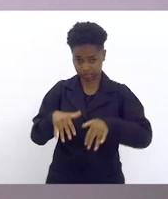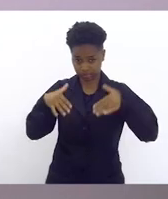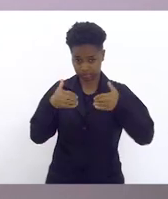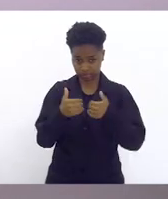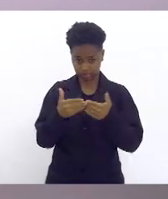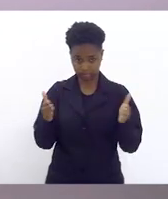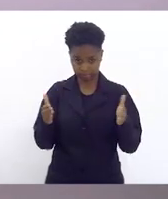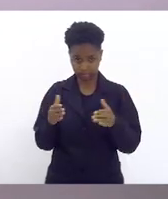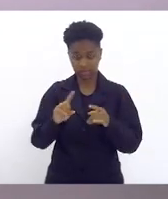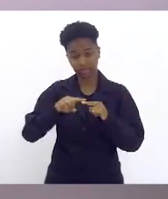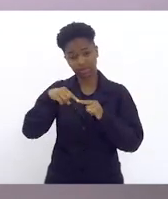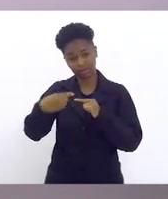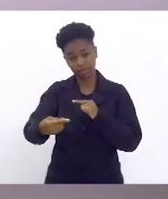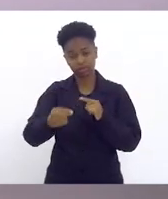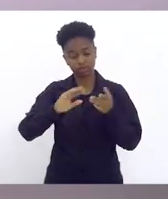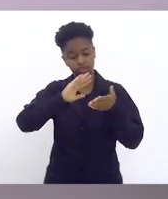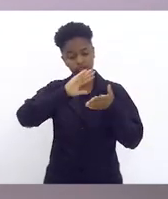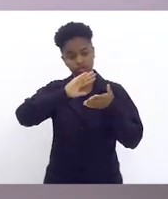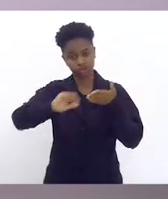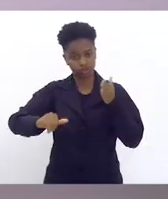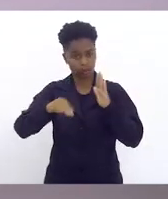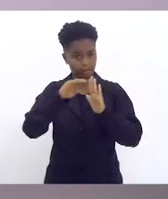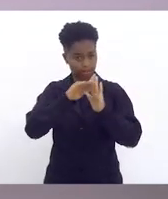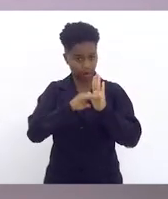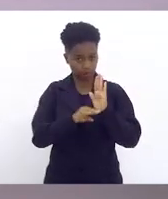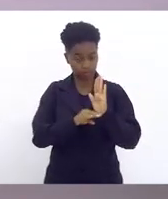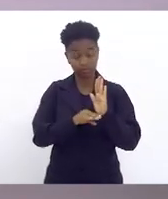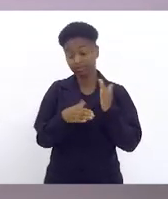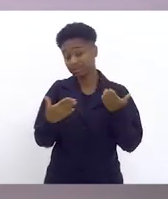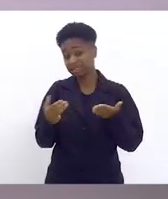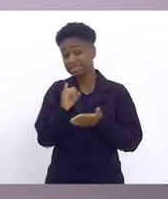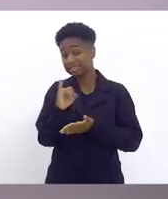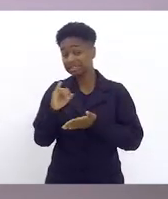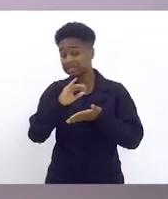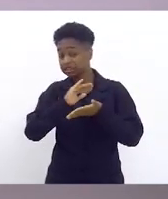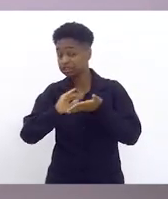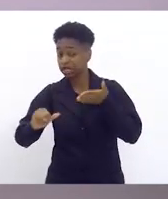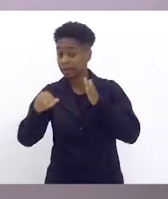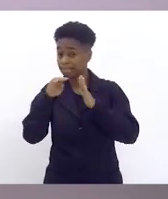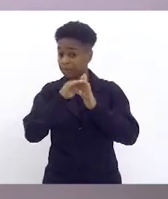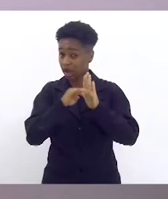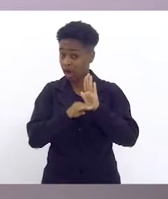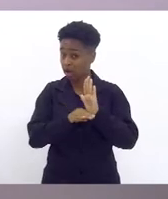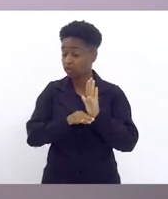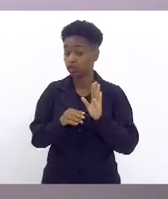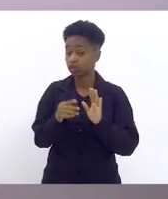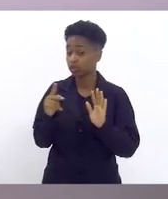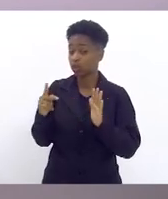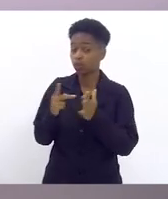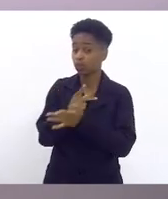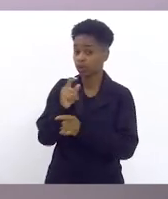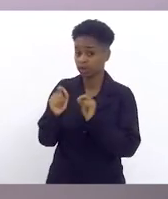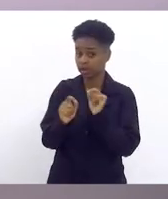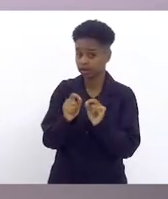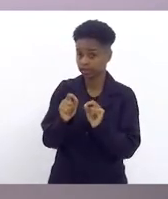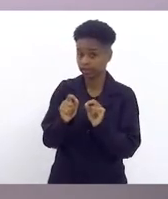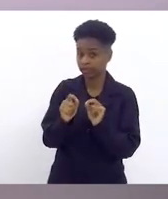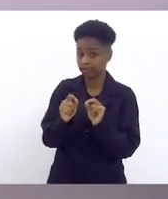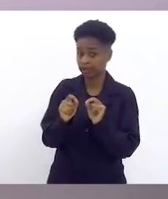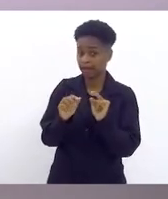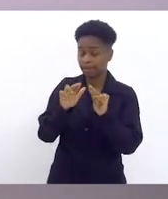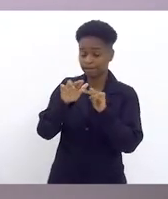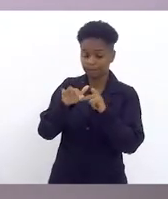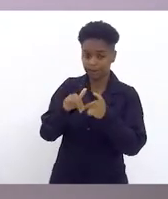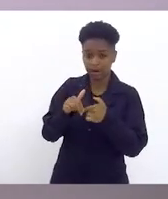ele foi retirado de pauta e quando vai ser retirado de Paulo ele vai ser retirado de pauta exatamente para